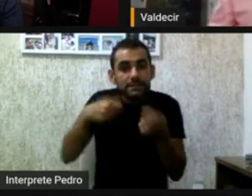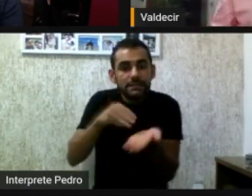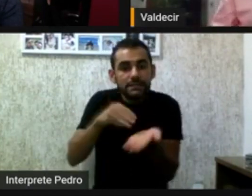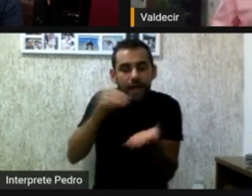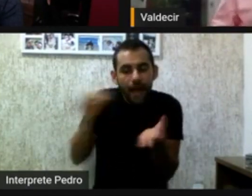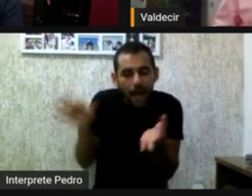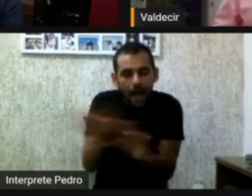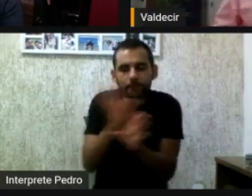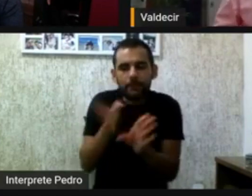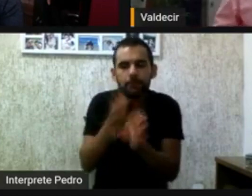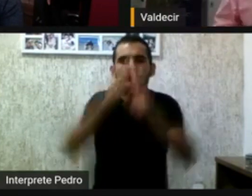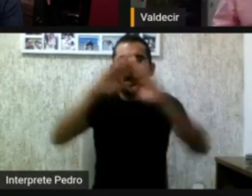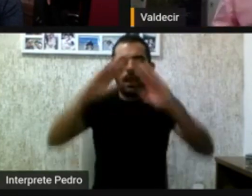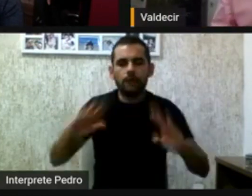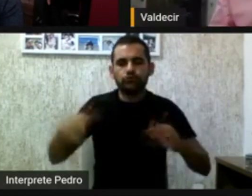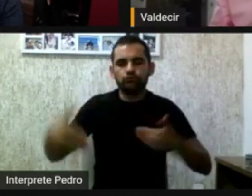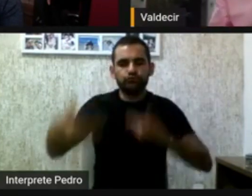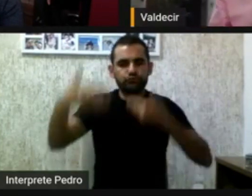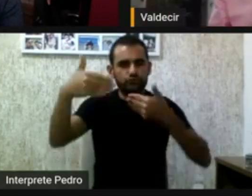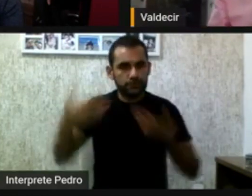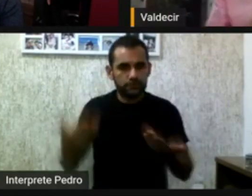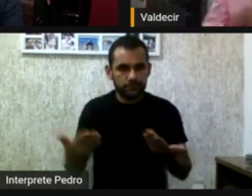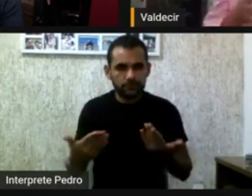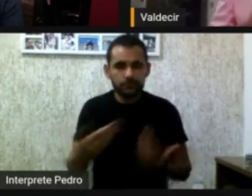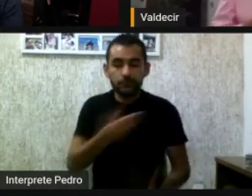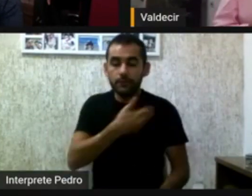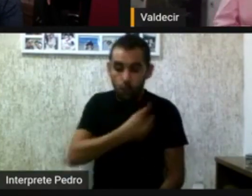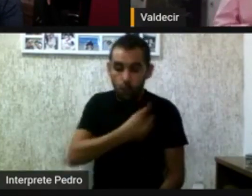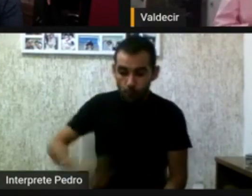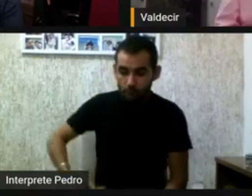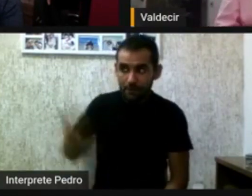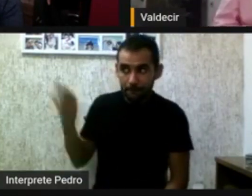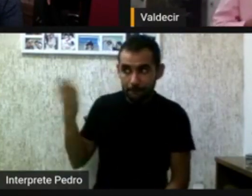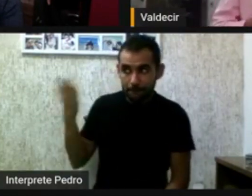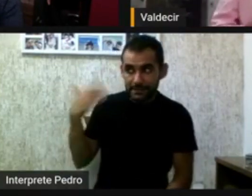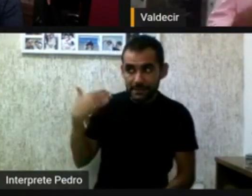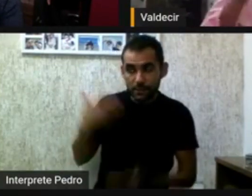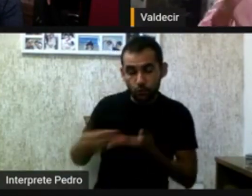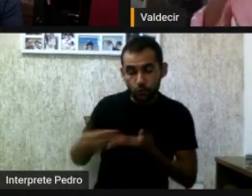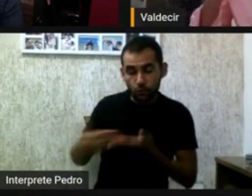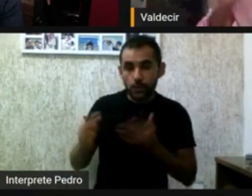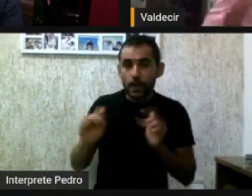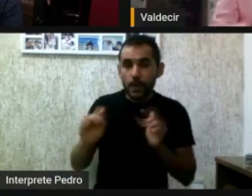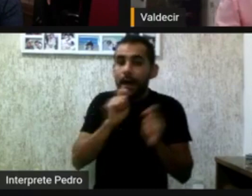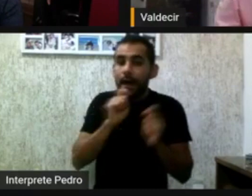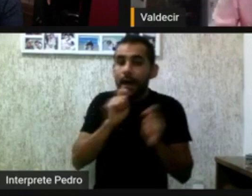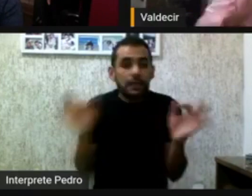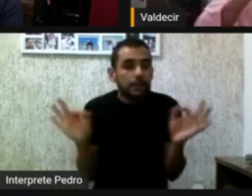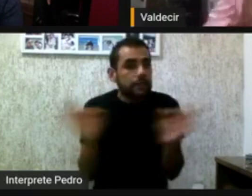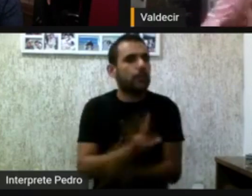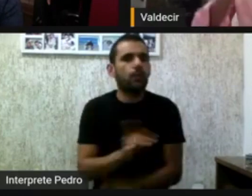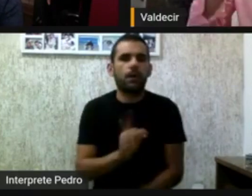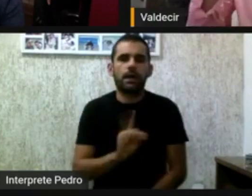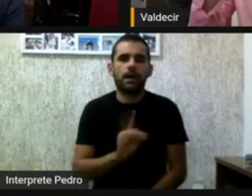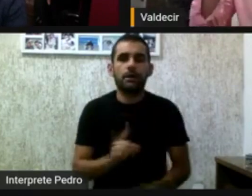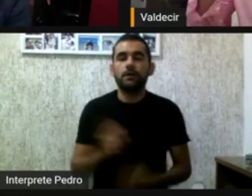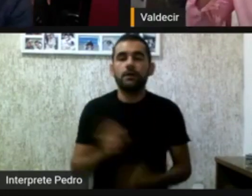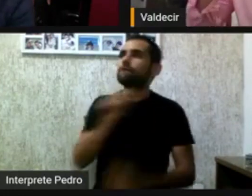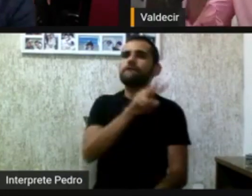começaram em governo passado e não foram terminadas. E, principalmente, quando a gente passa em certos locais da cidade e